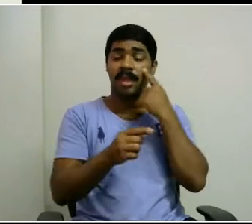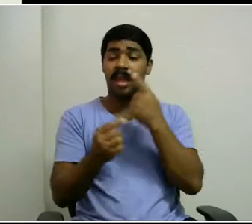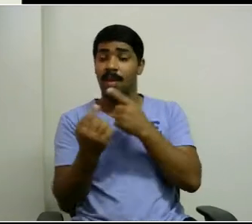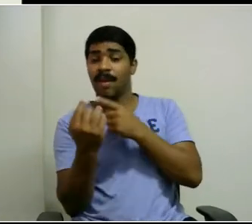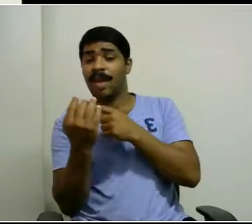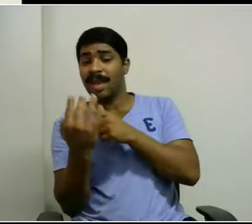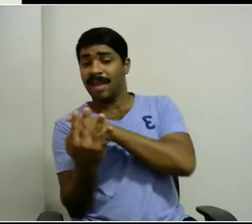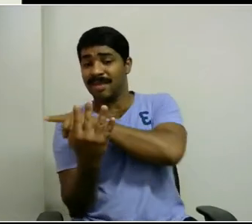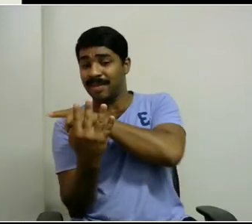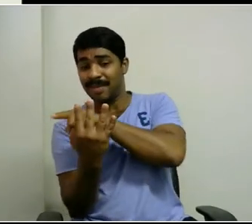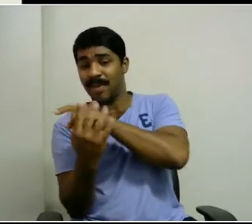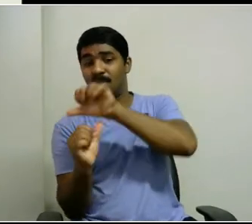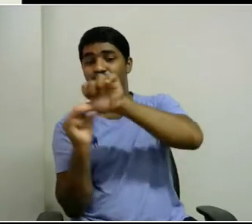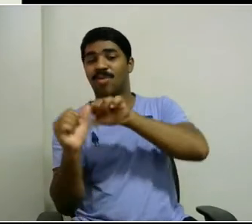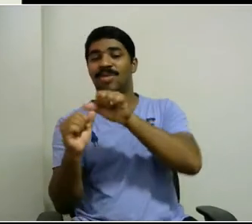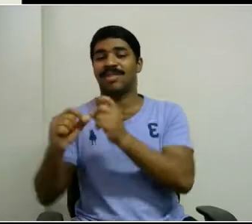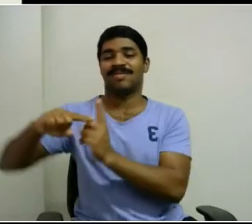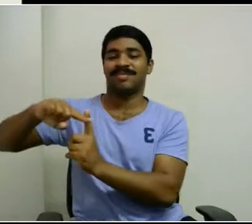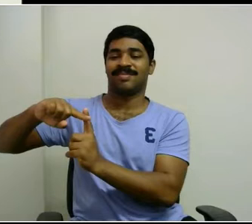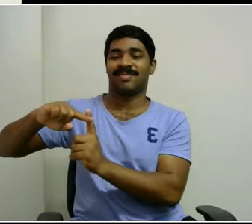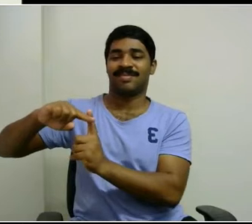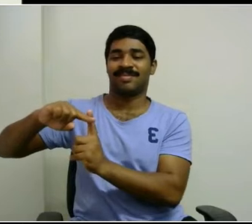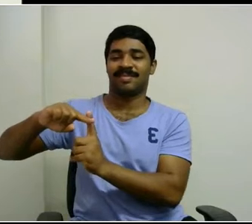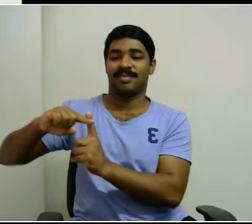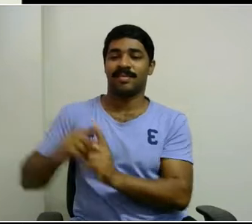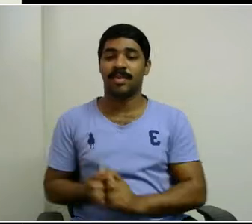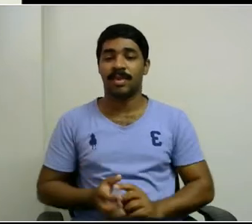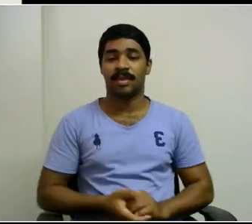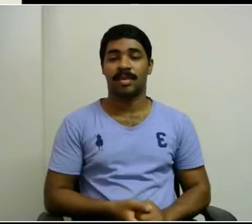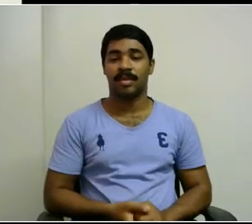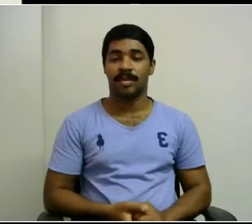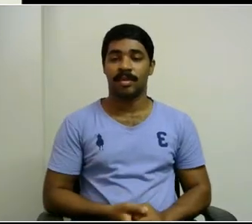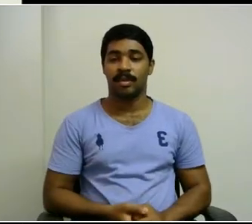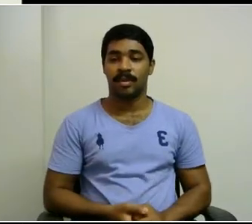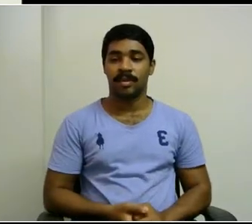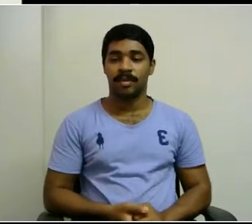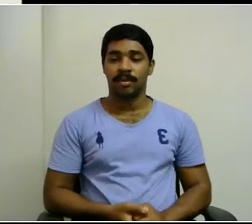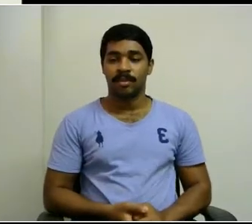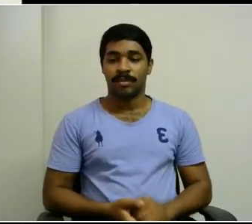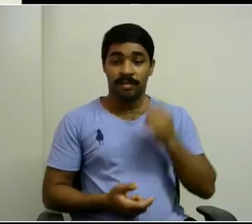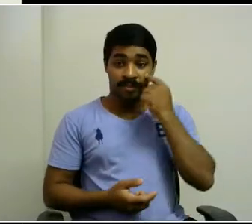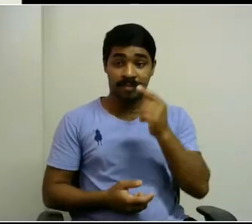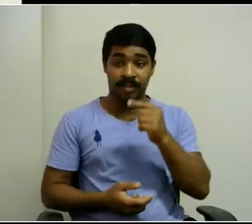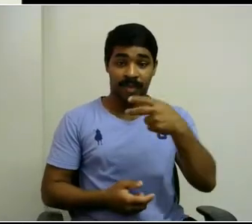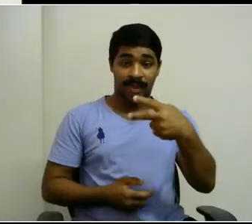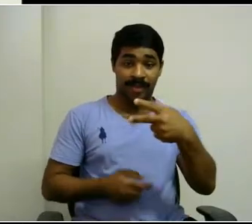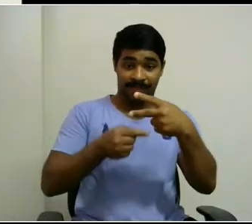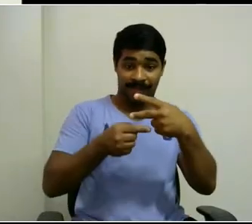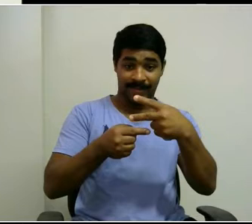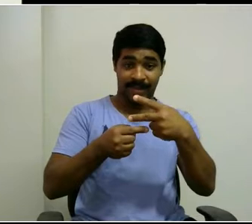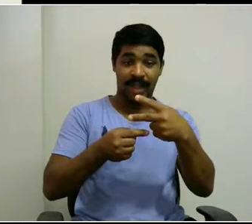disso. Então, ficaria 4x. Como eu multipliquei por menos 1, esse sinal ele